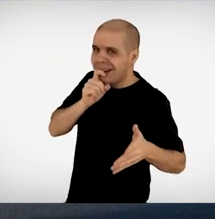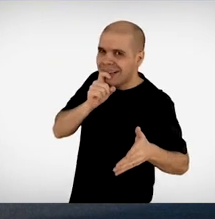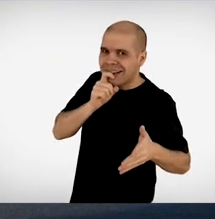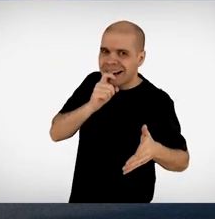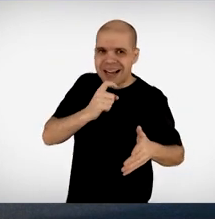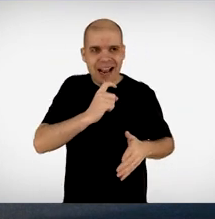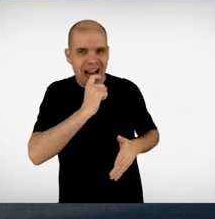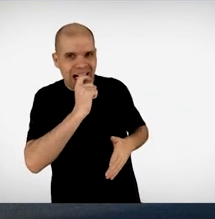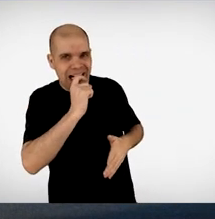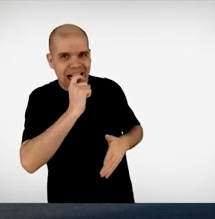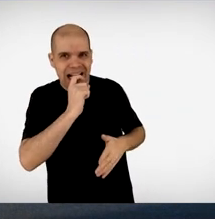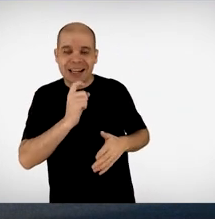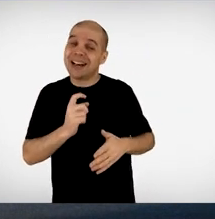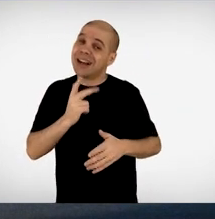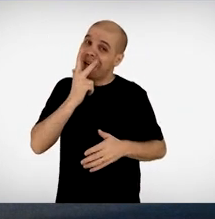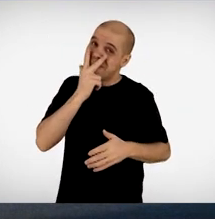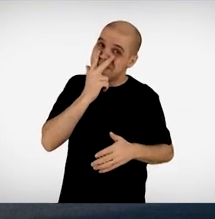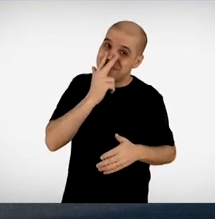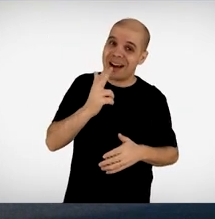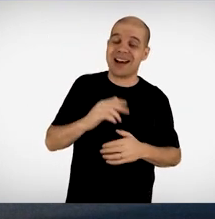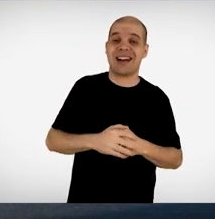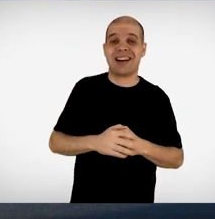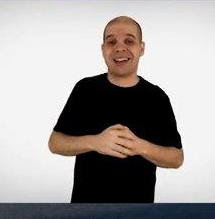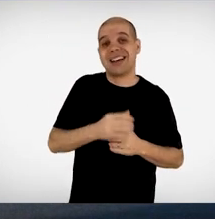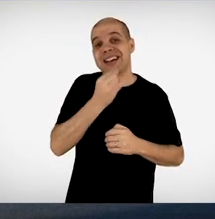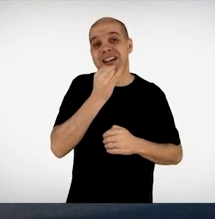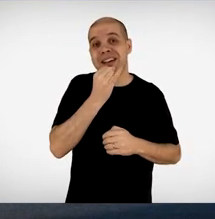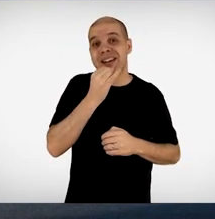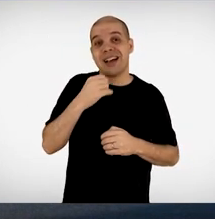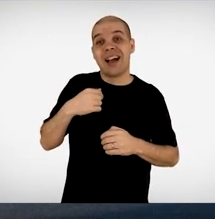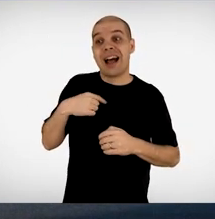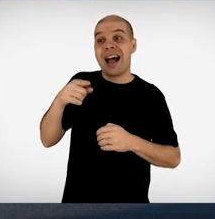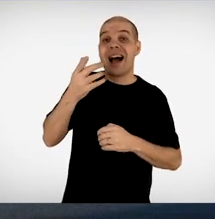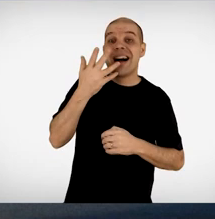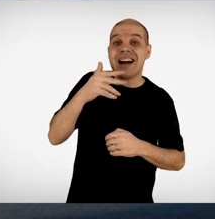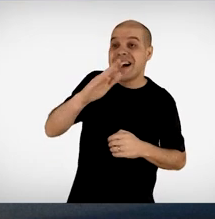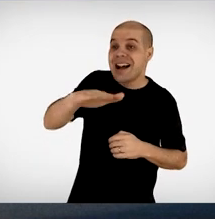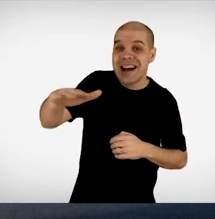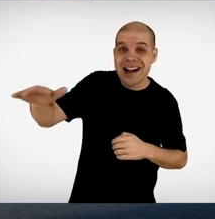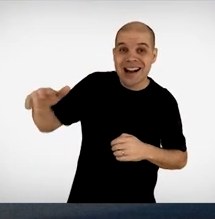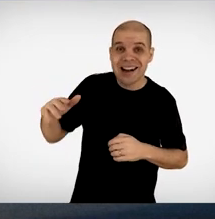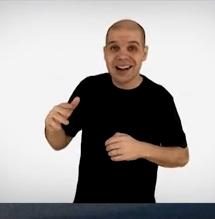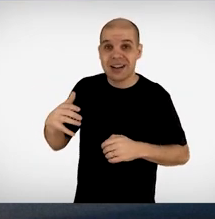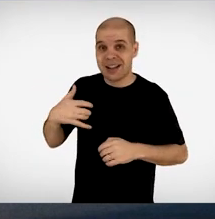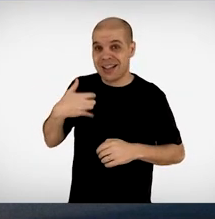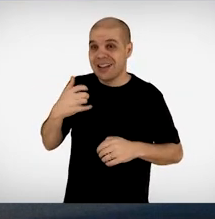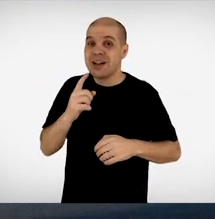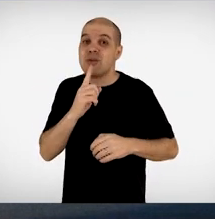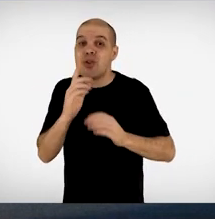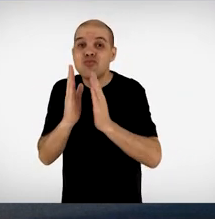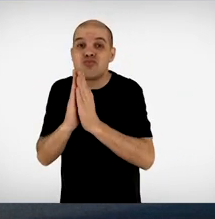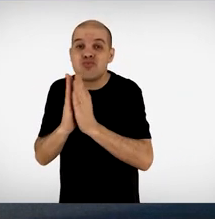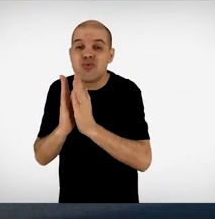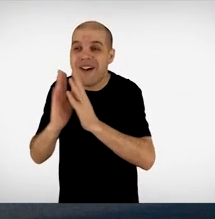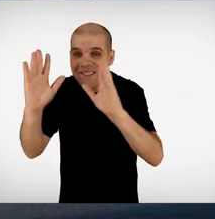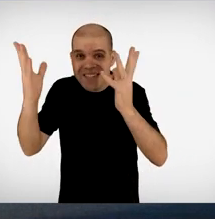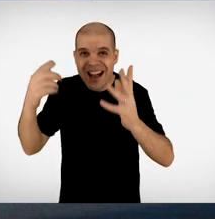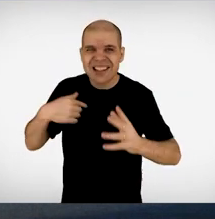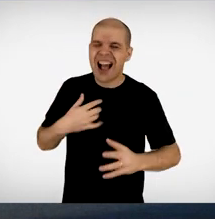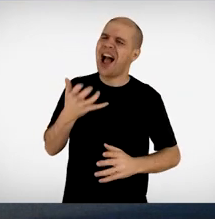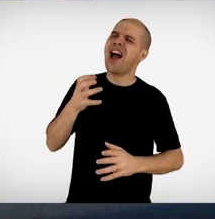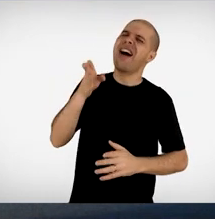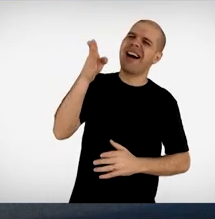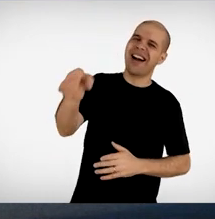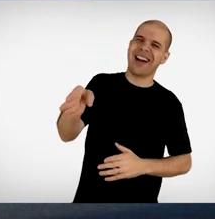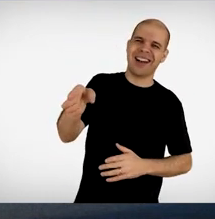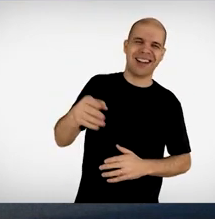precisamos exagerar. Gente, 2 anos de pandemia, eu quero ir em aniversários de criança, que eu não fui ainda. Acho que você pegou pesadíssimo agora.